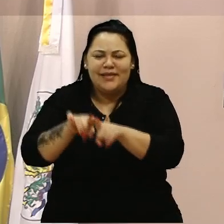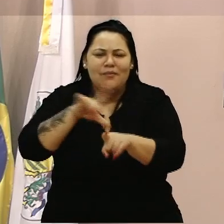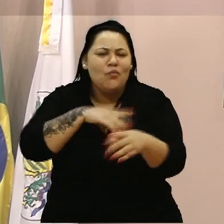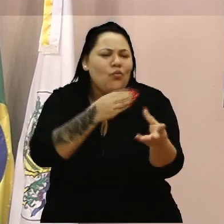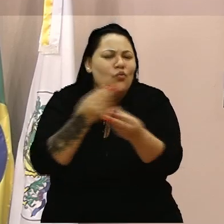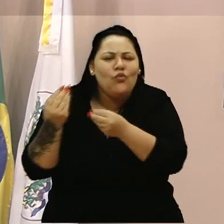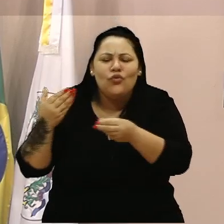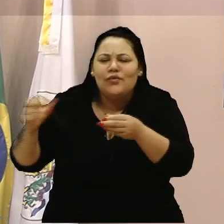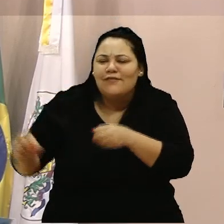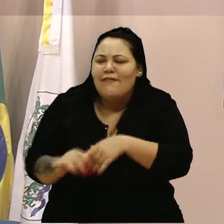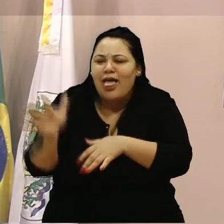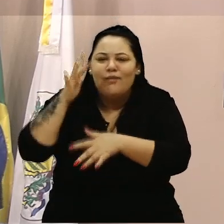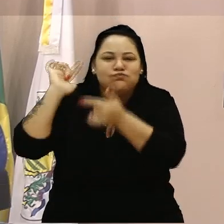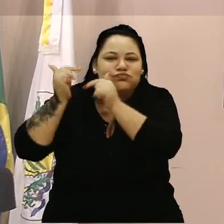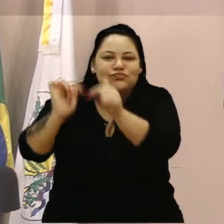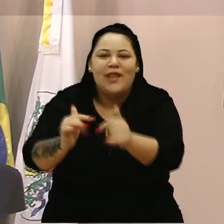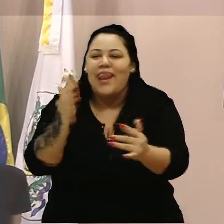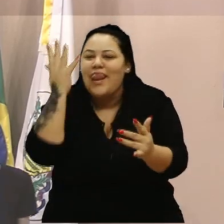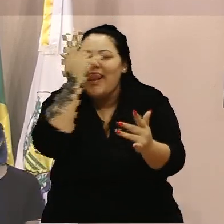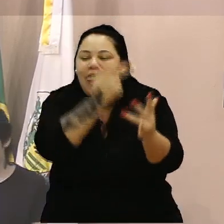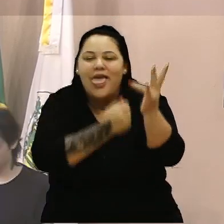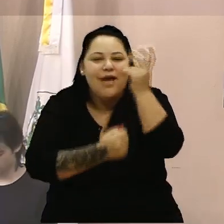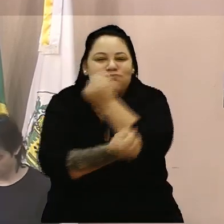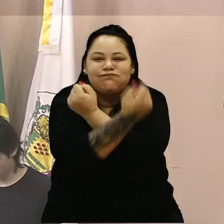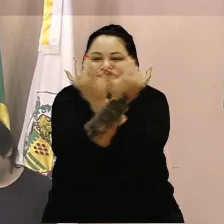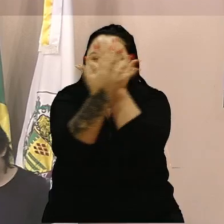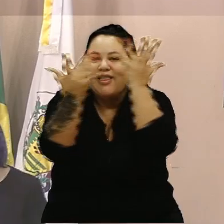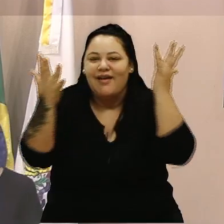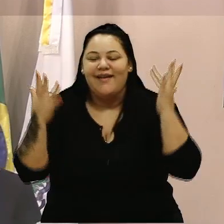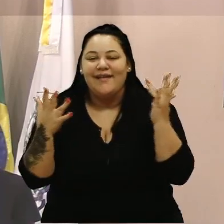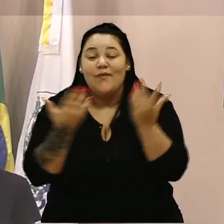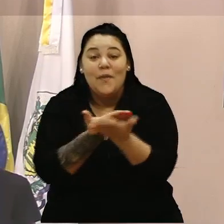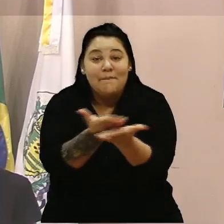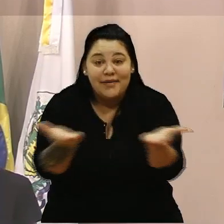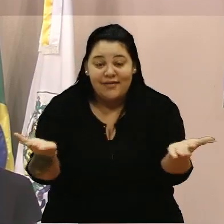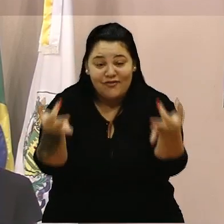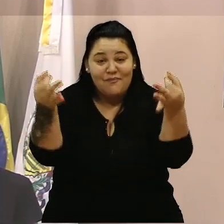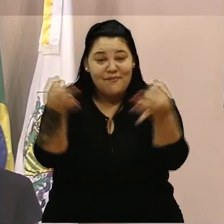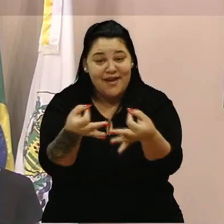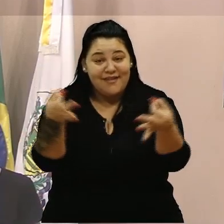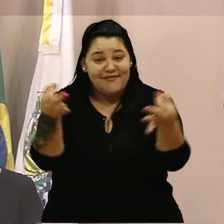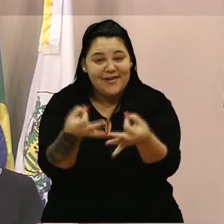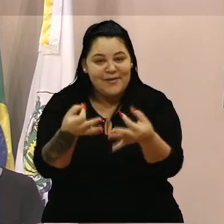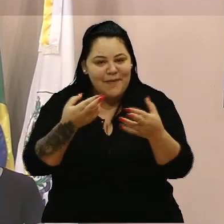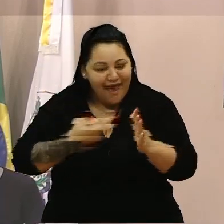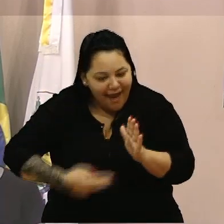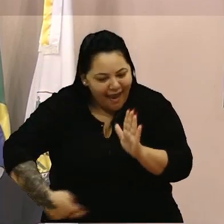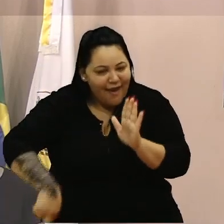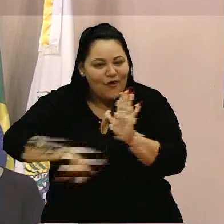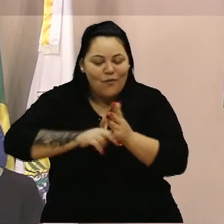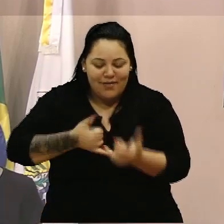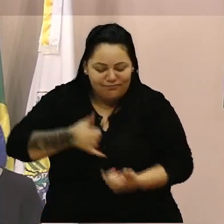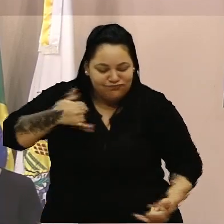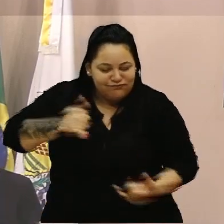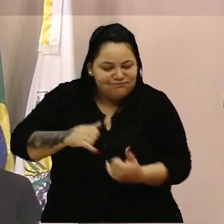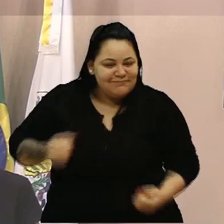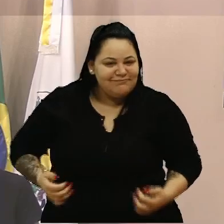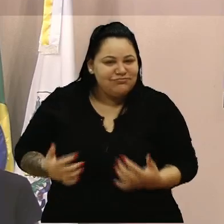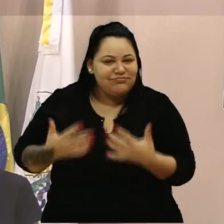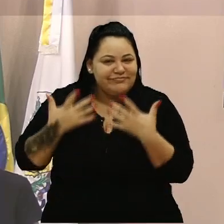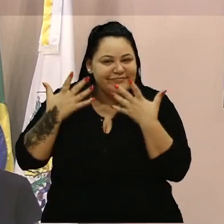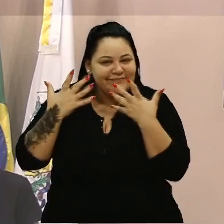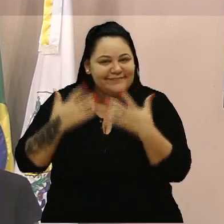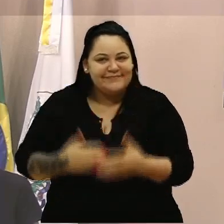tradição. Lindas paisagens e um ambiente perfeito para recarregar as energias.